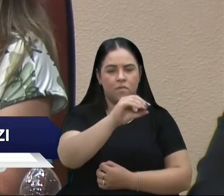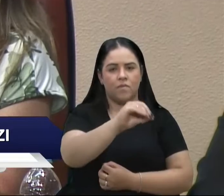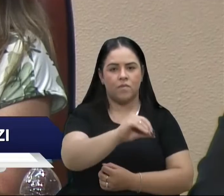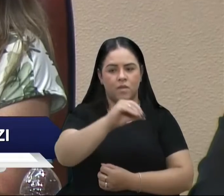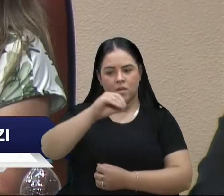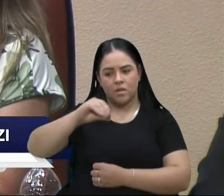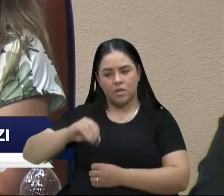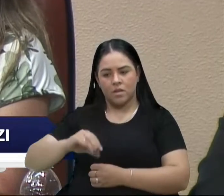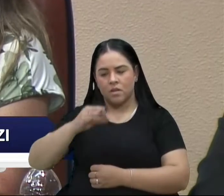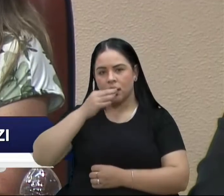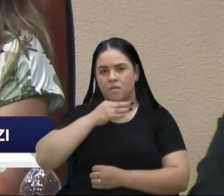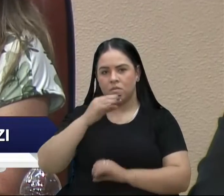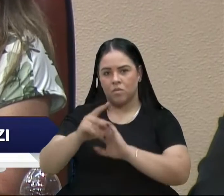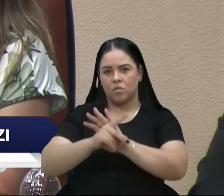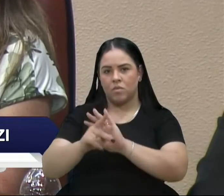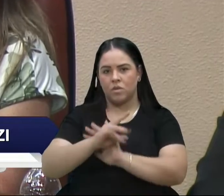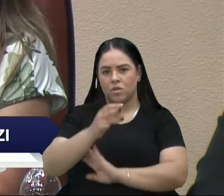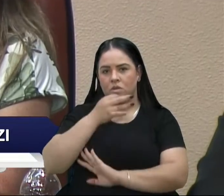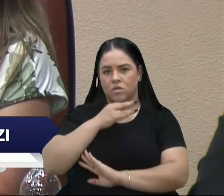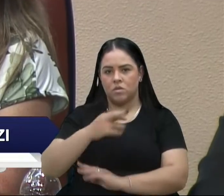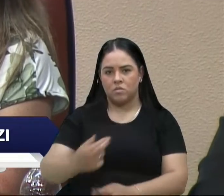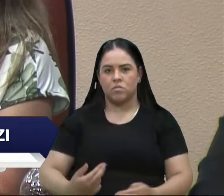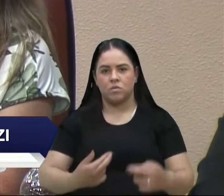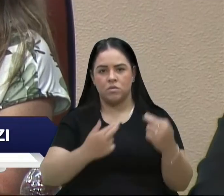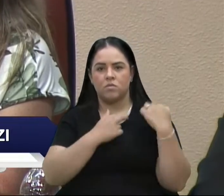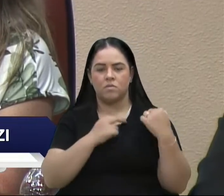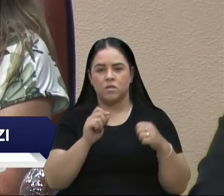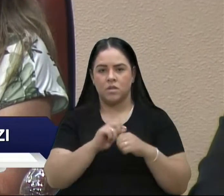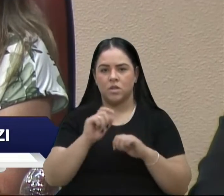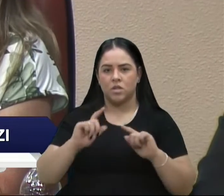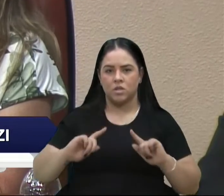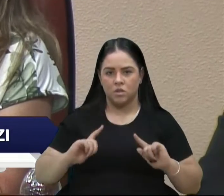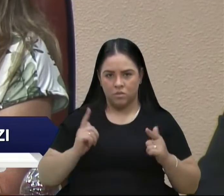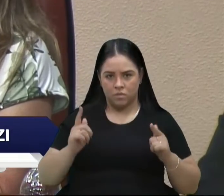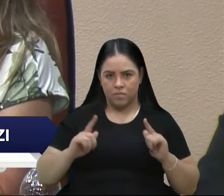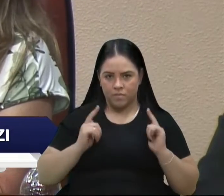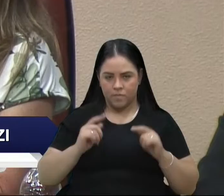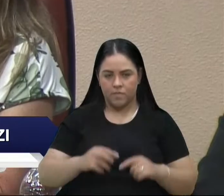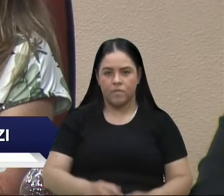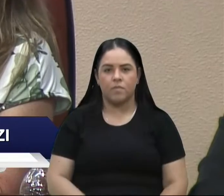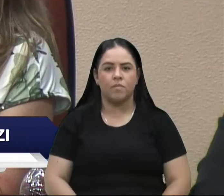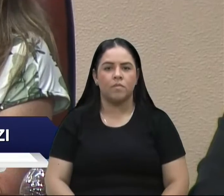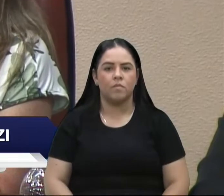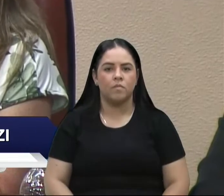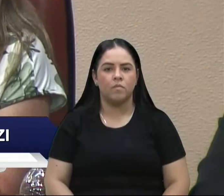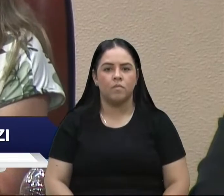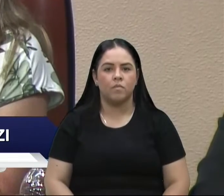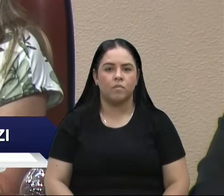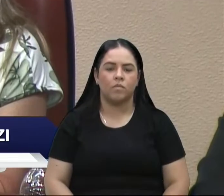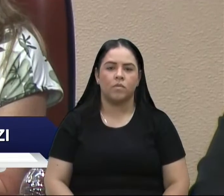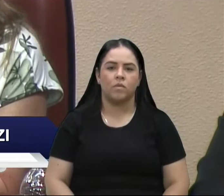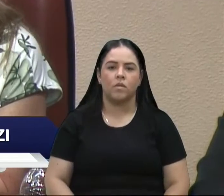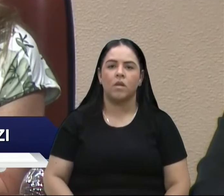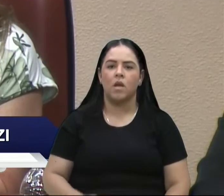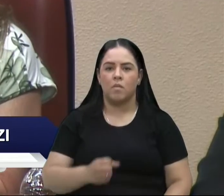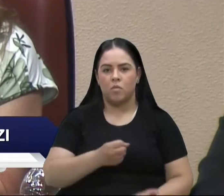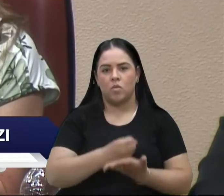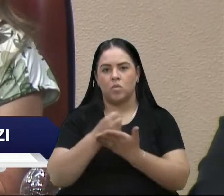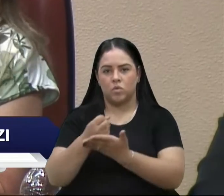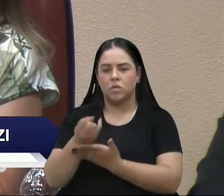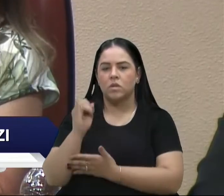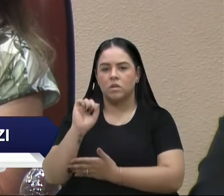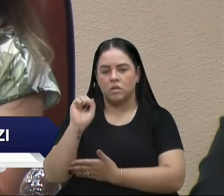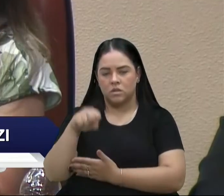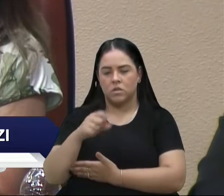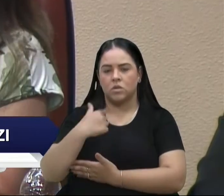está sob gestão de Caxias, é nossa responsabilidade fazer essa gestão. Em relação à suplementação, sim, assumimos em